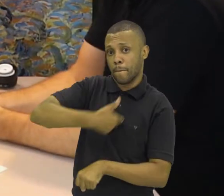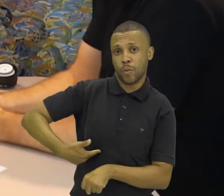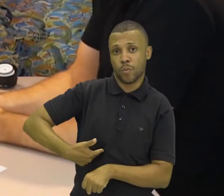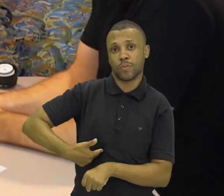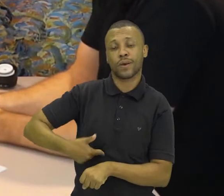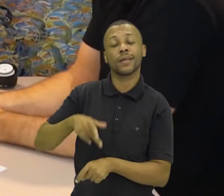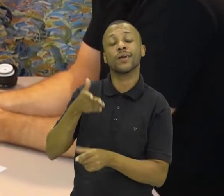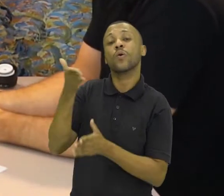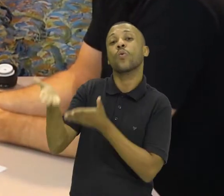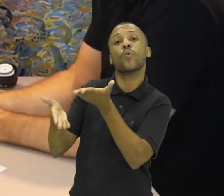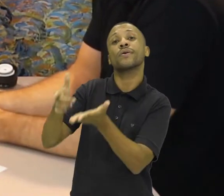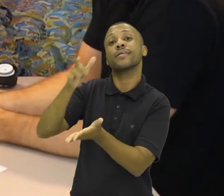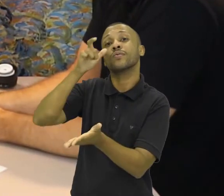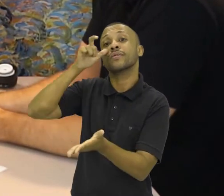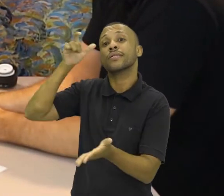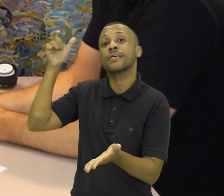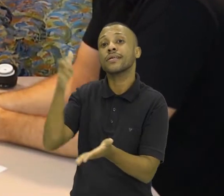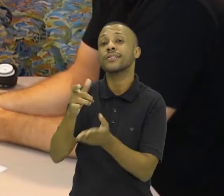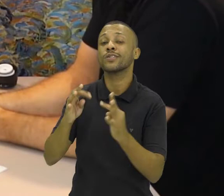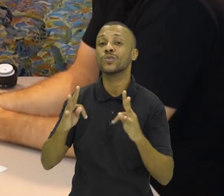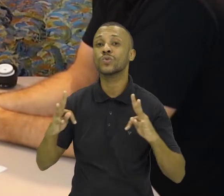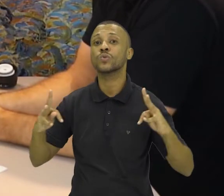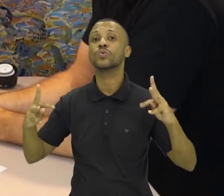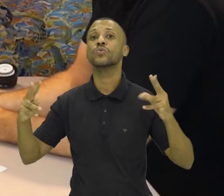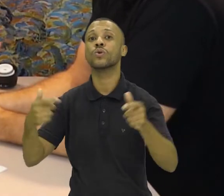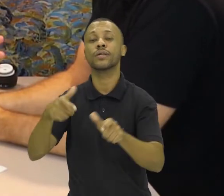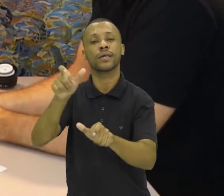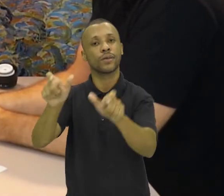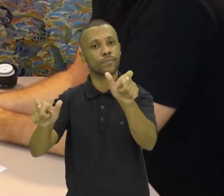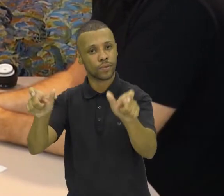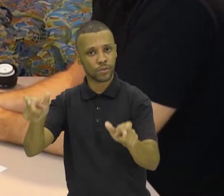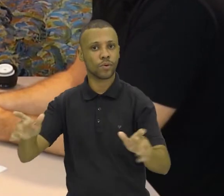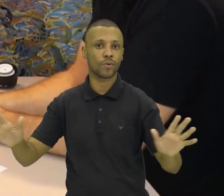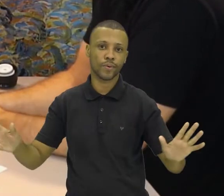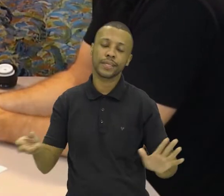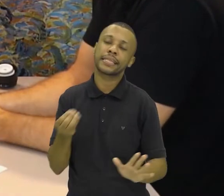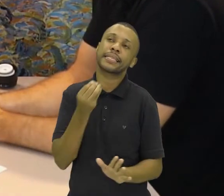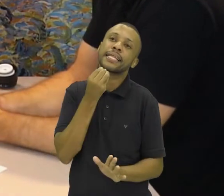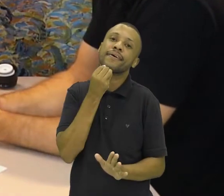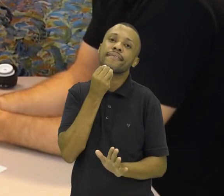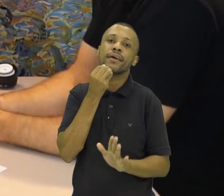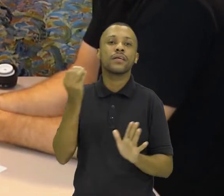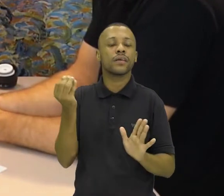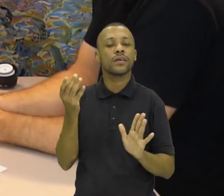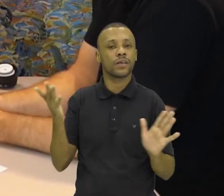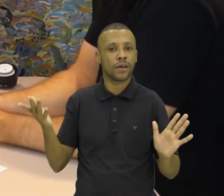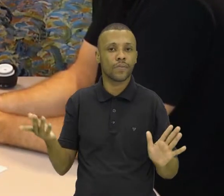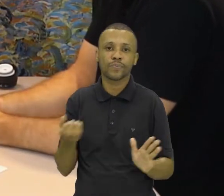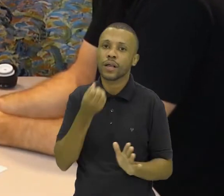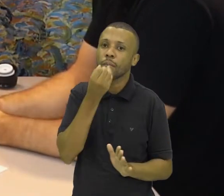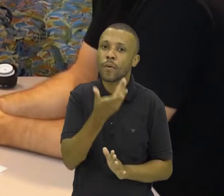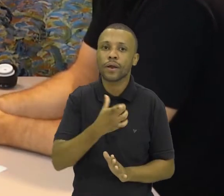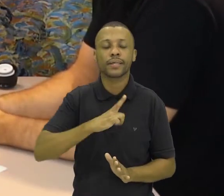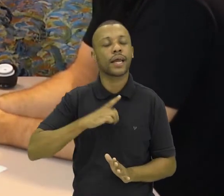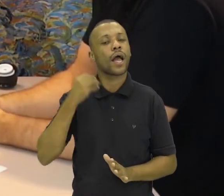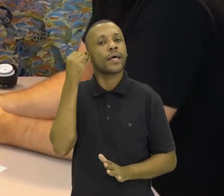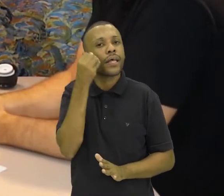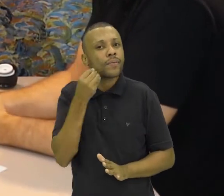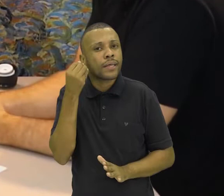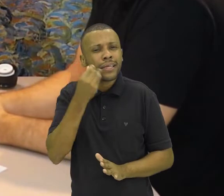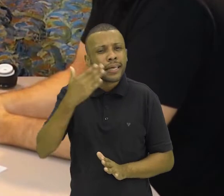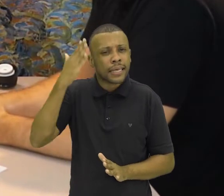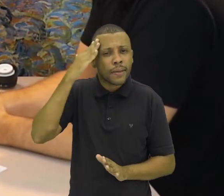interesse difuso de todo mundo. Não é só das pessoas. Deveria ser assim. Deveria. Então é bom que ele tenha